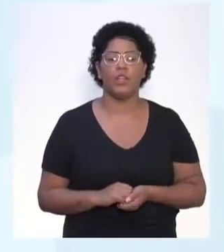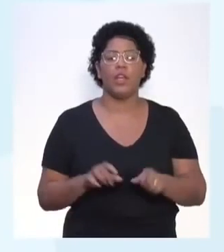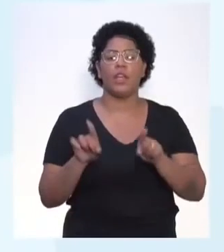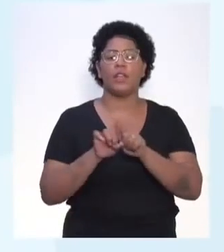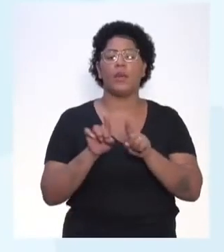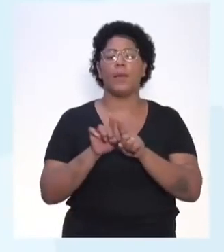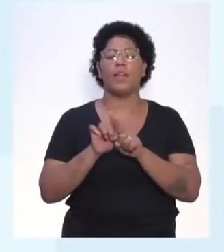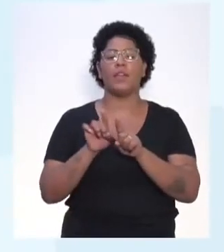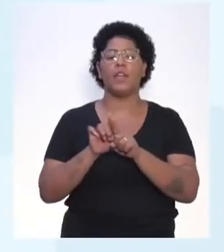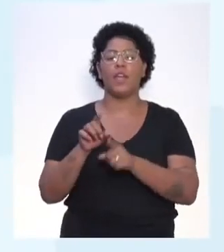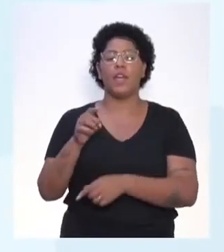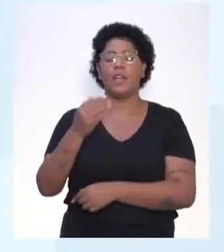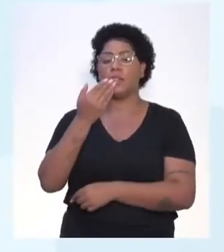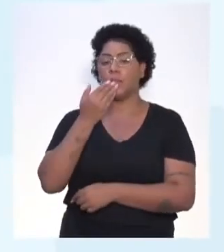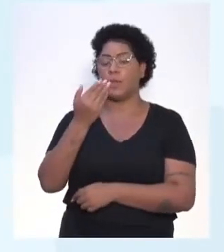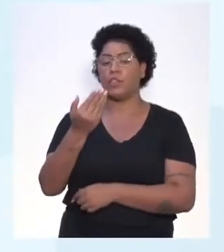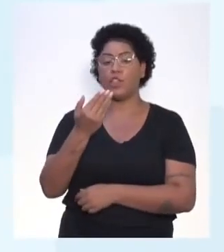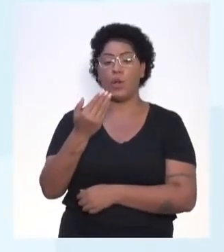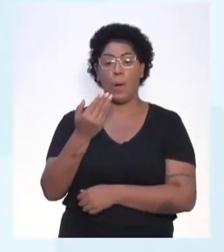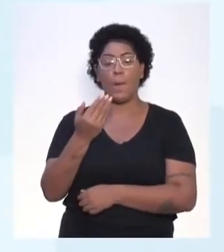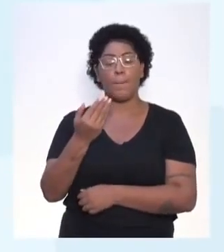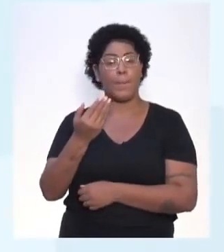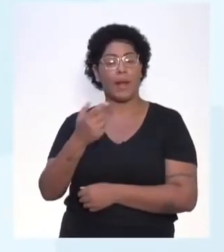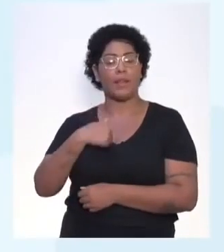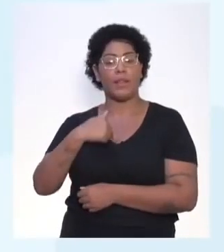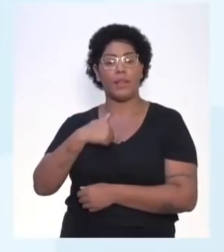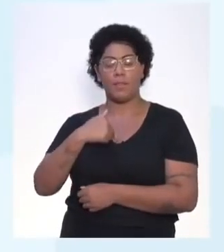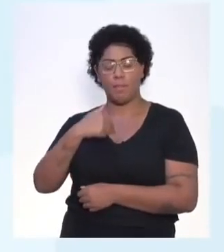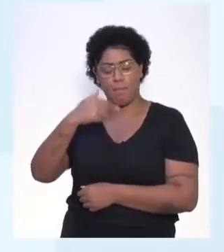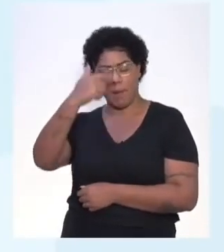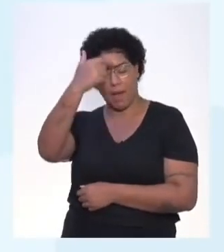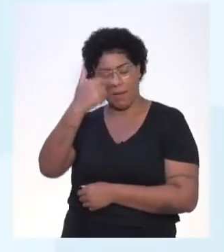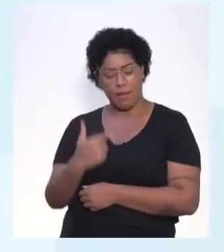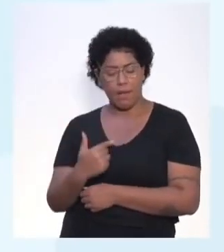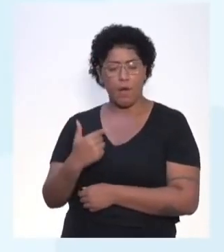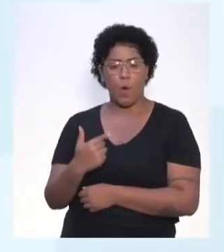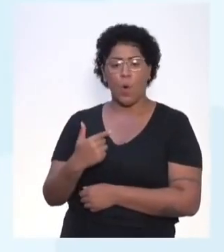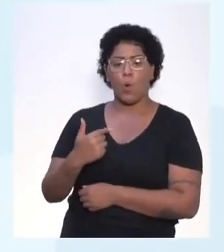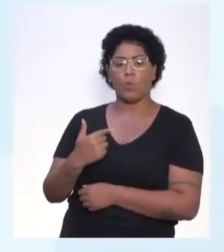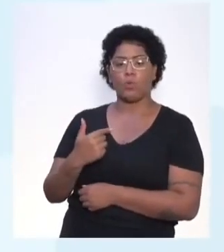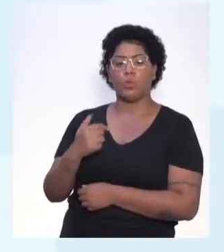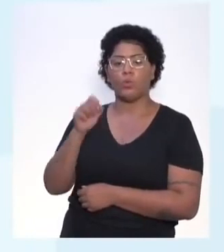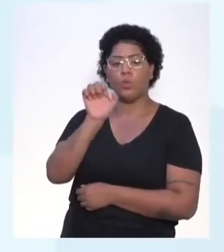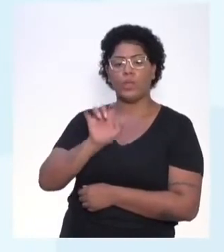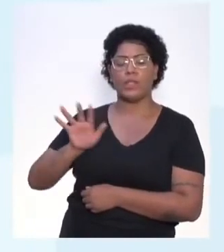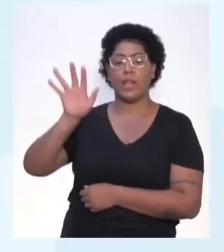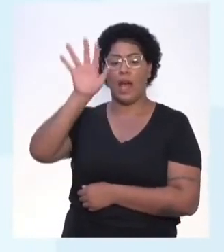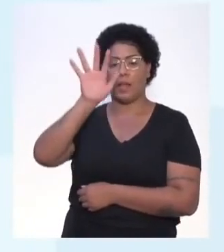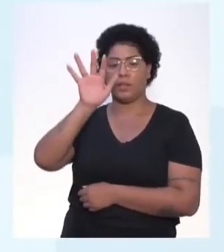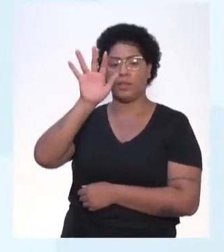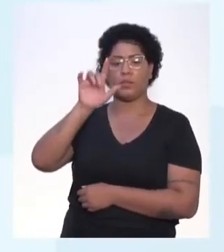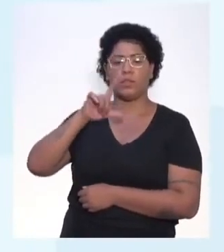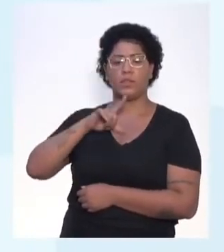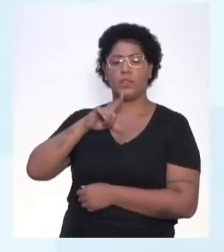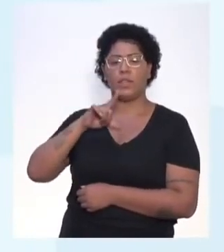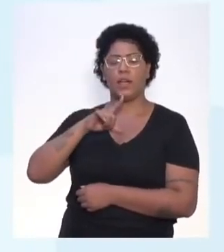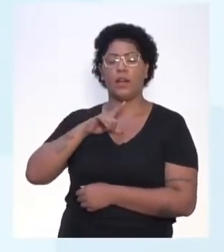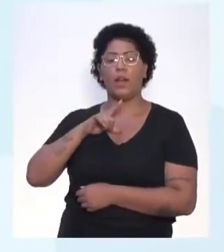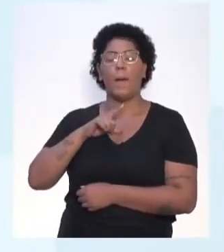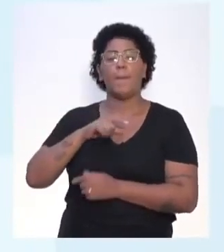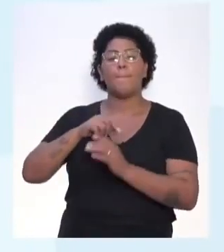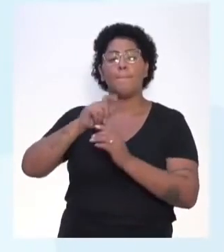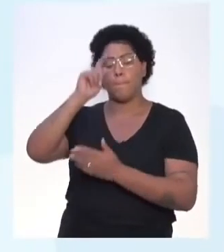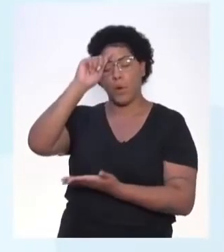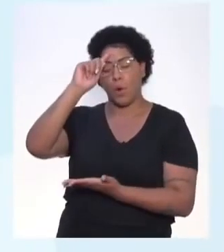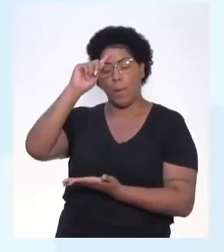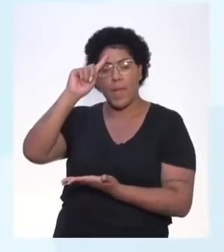Leopoldo II da Bélgica. Então, o Estado Livre do Congo era mais do que uma colônia aos olhos de Leopoldo II, era também